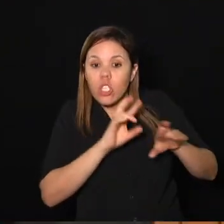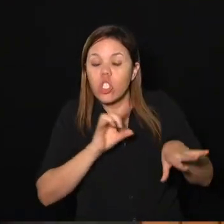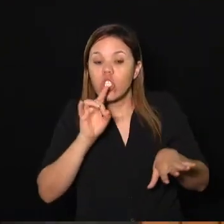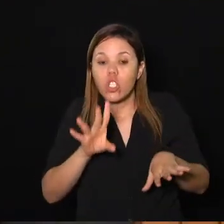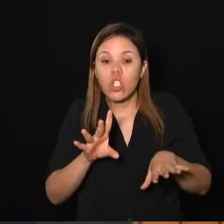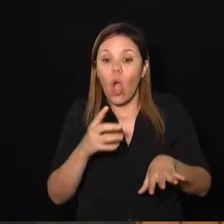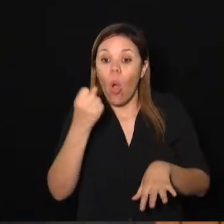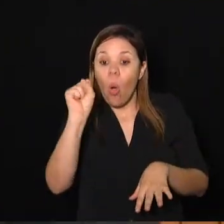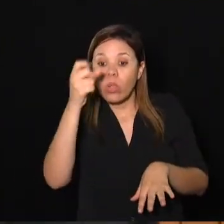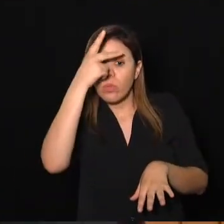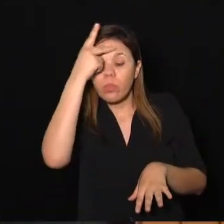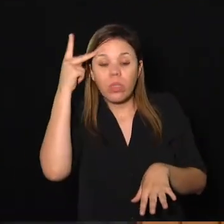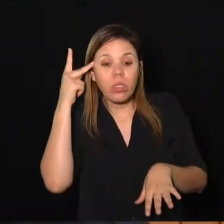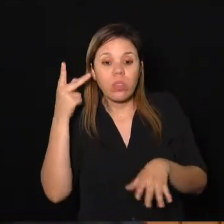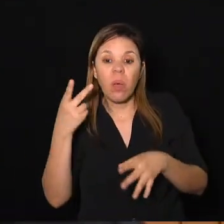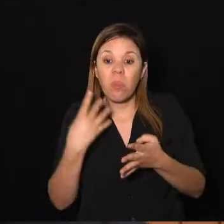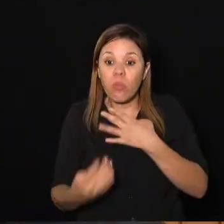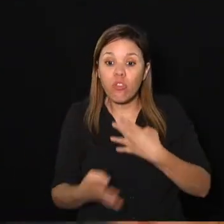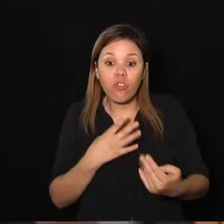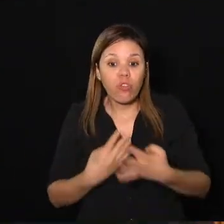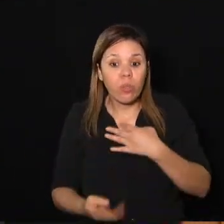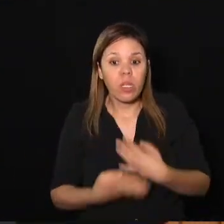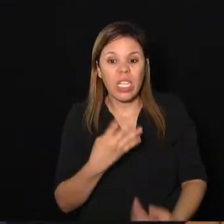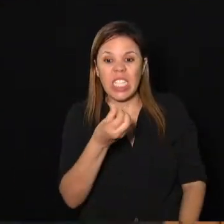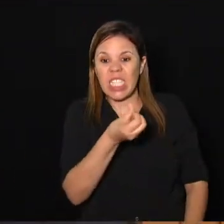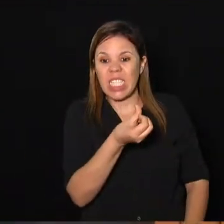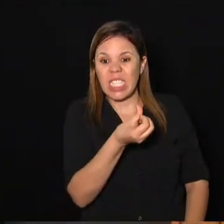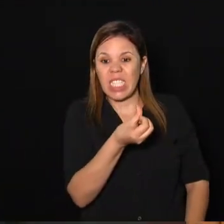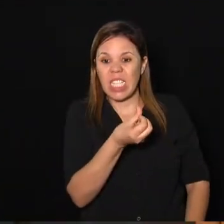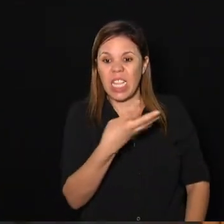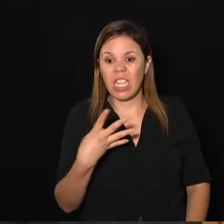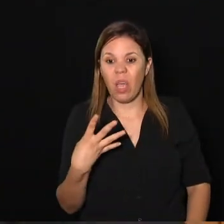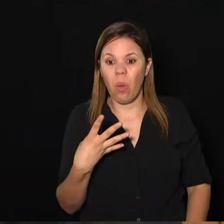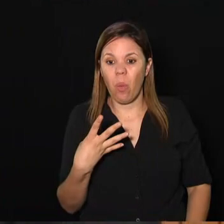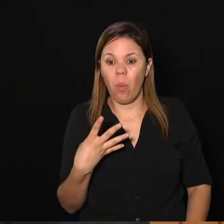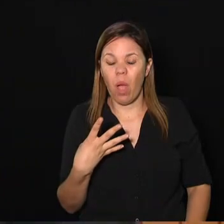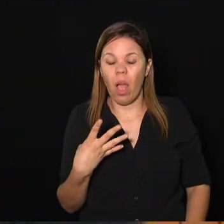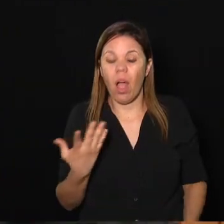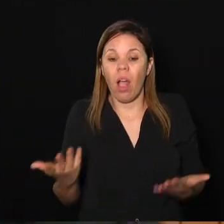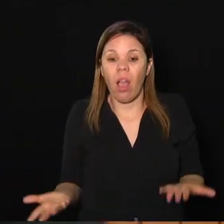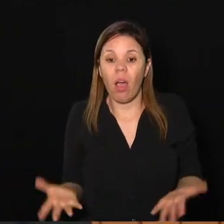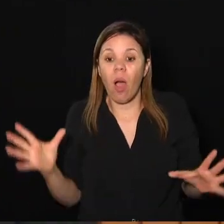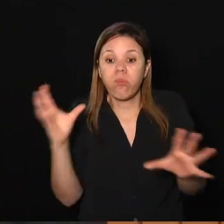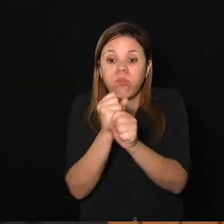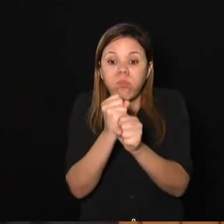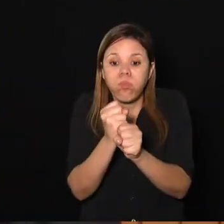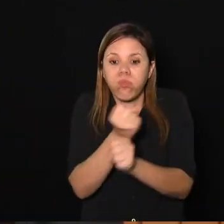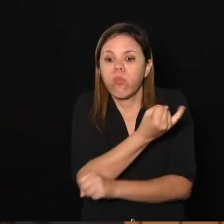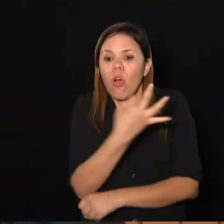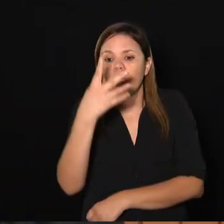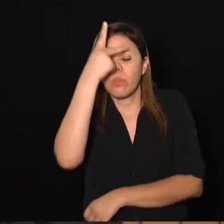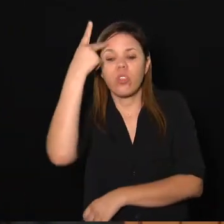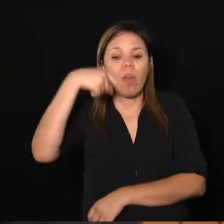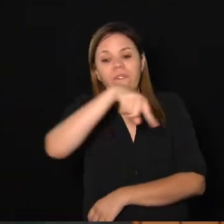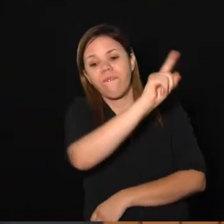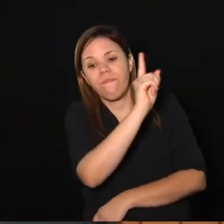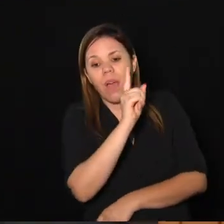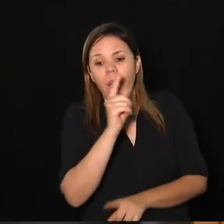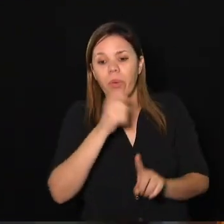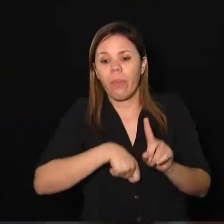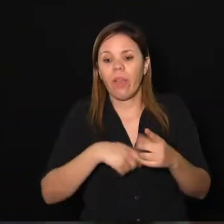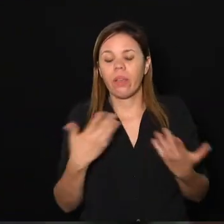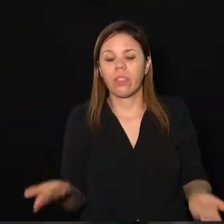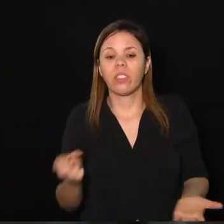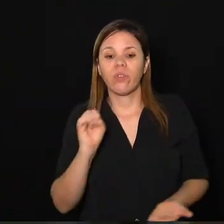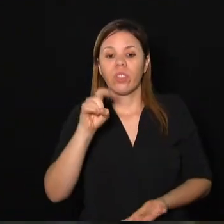mandar para ser atendido multiplica por 64 aí eu vejo aí essa conta aí quantas pessoas vão por mês aí se você tivesse